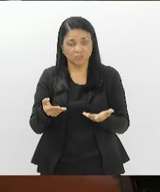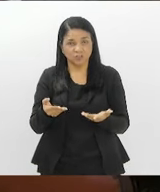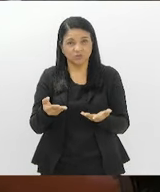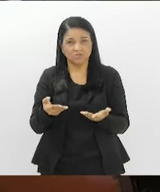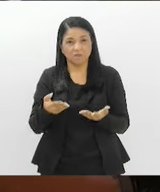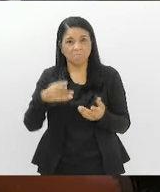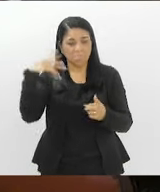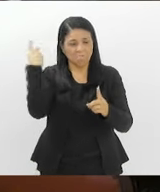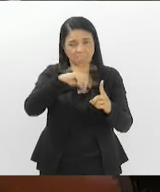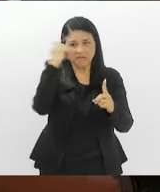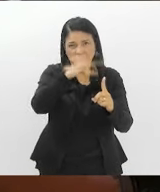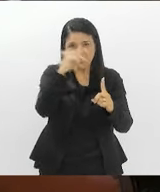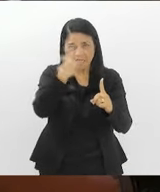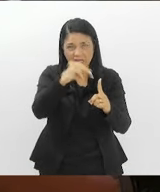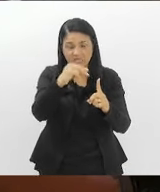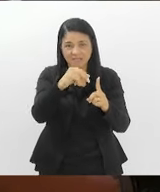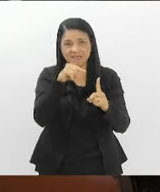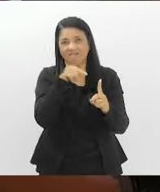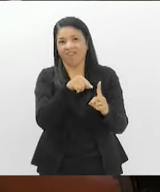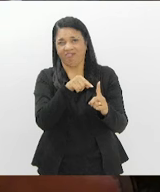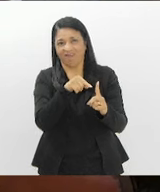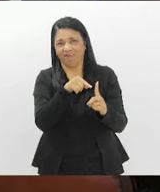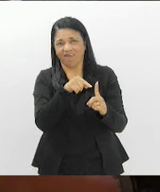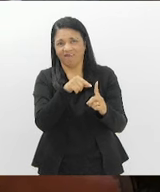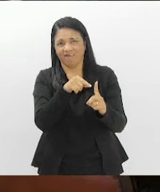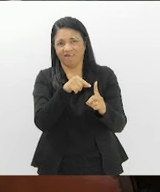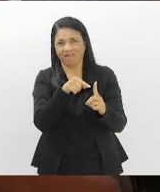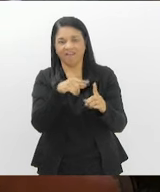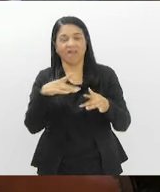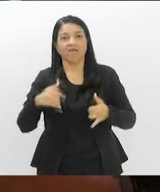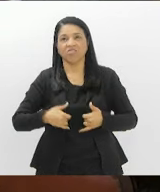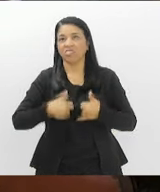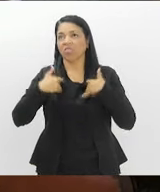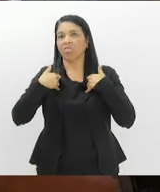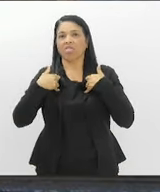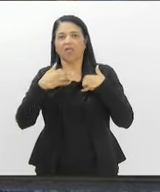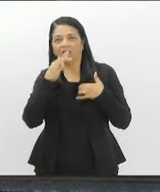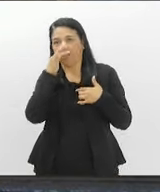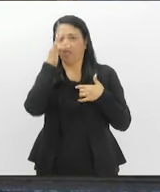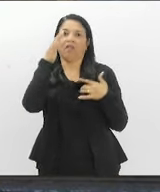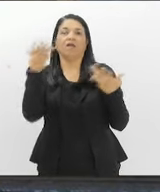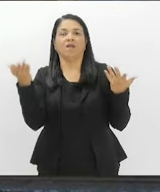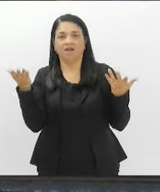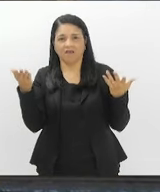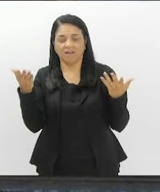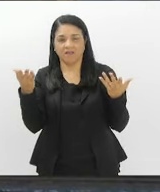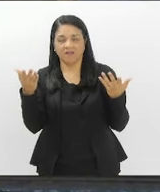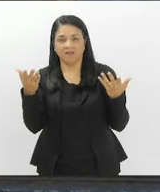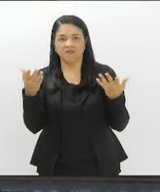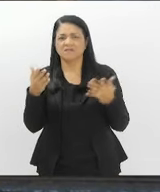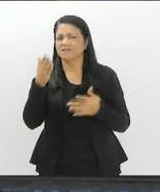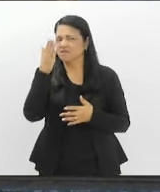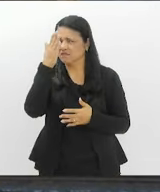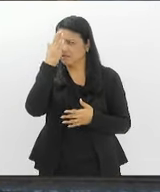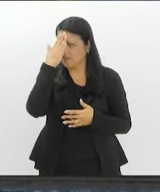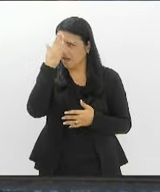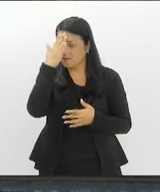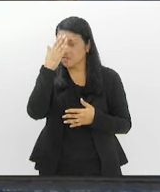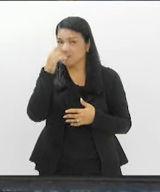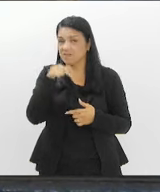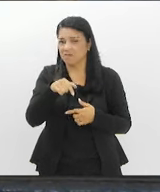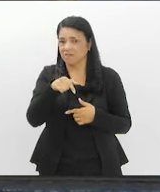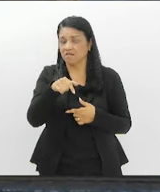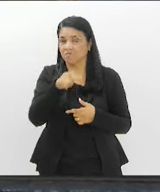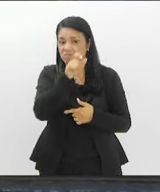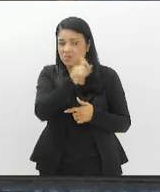outro é sinal de popularidade. Enquanto a gente sabe que o que a gente precisa